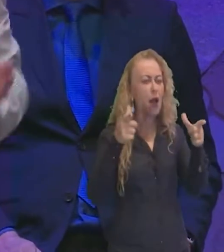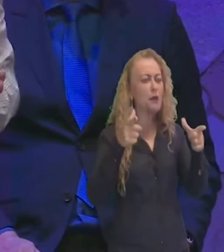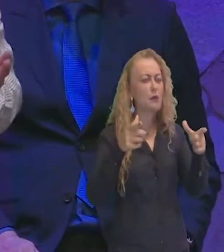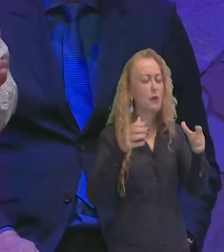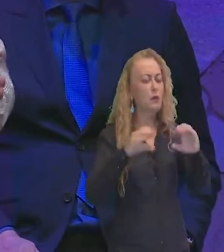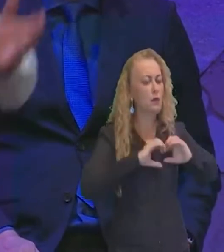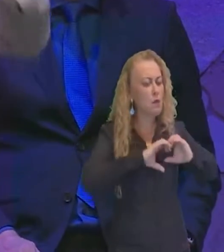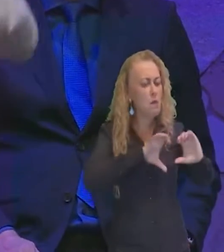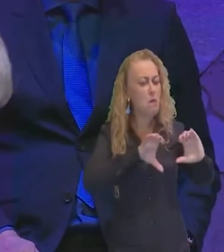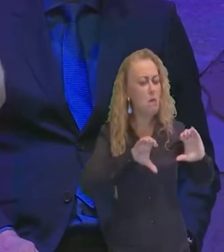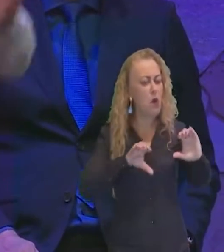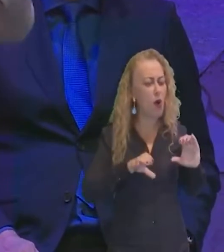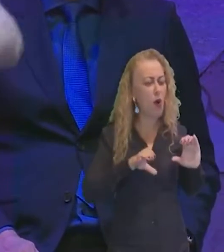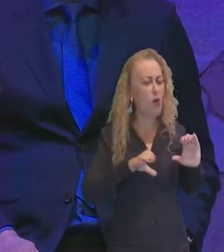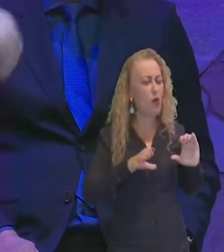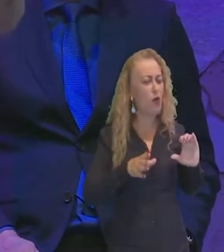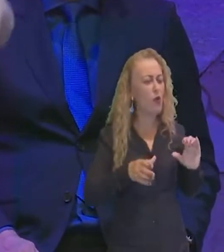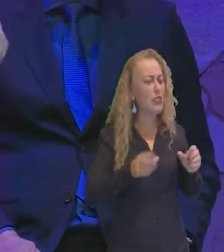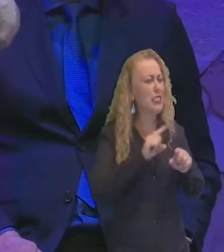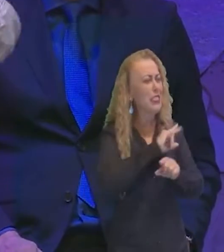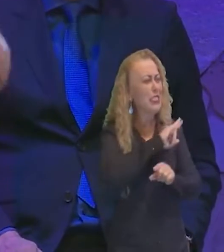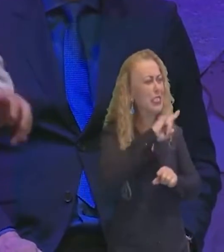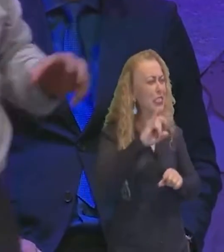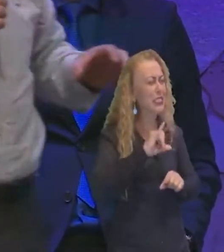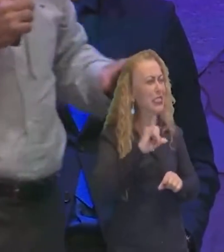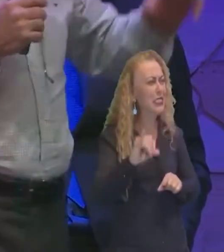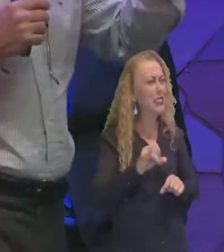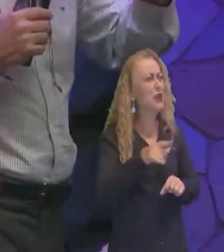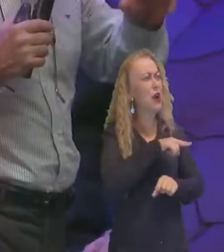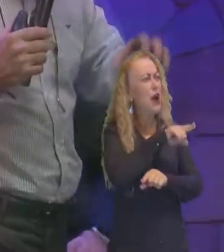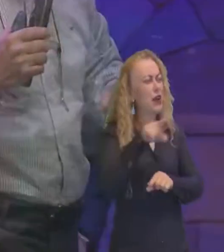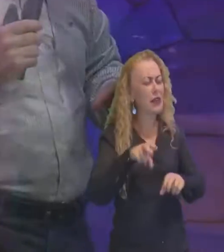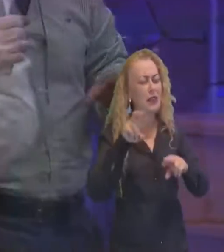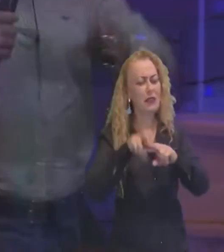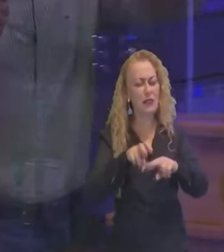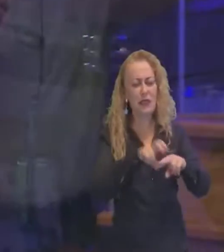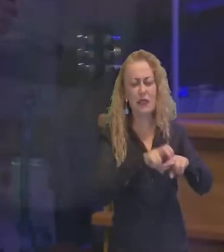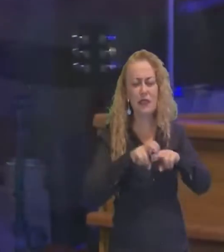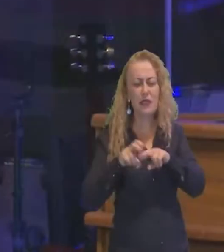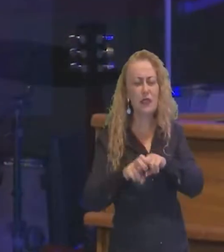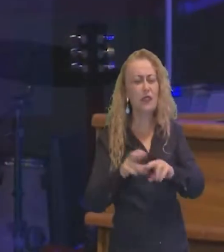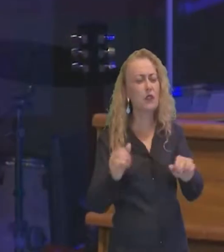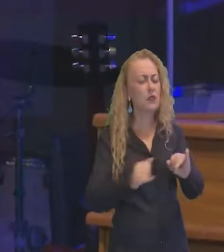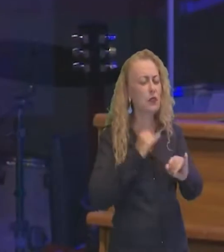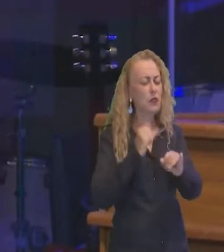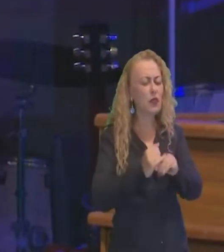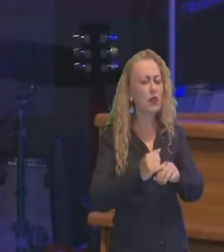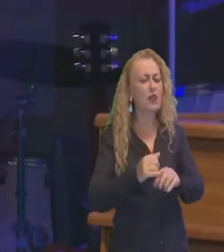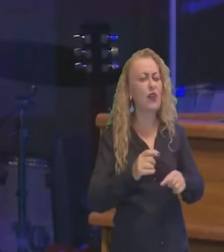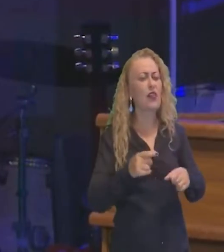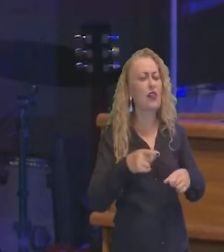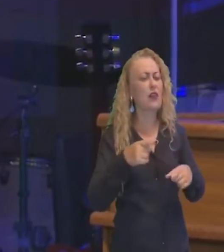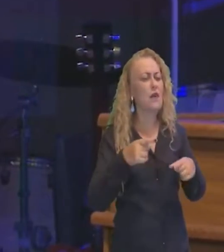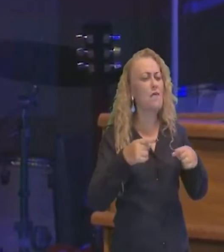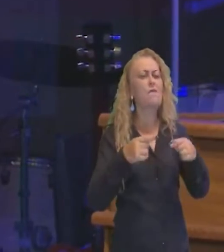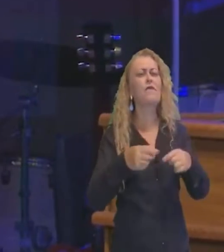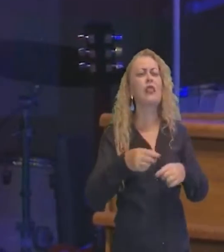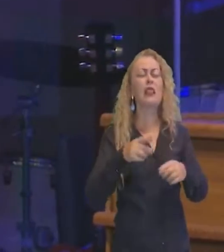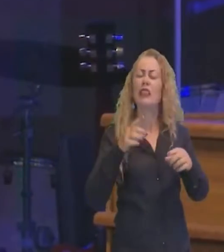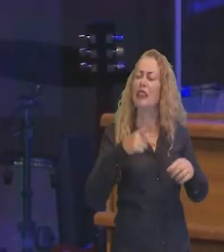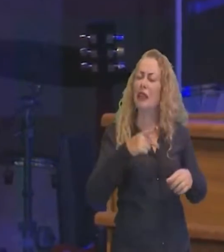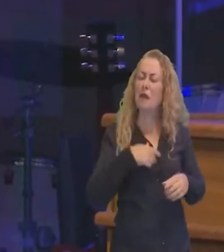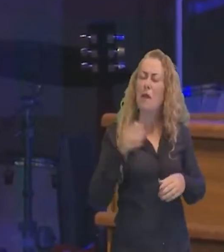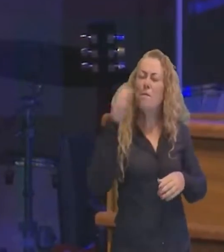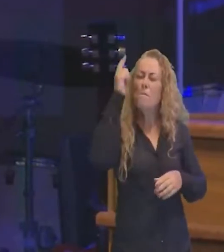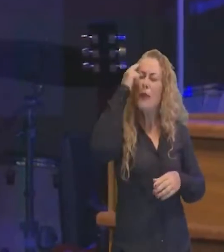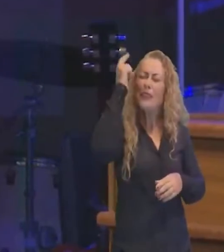nessa noite, e se há alguém aqui presente que está cometendo infidelidade ou caminhando